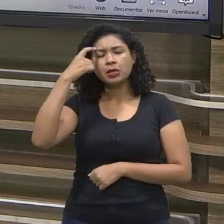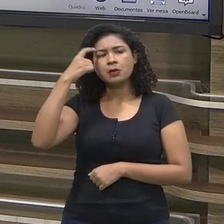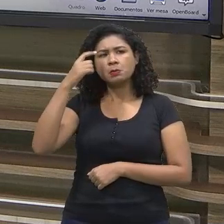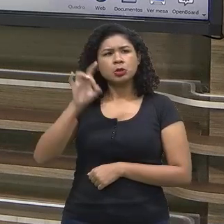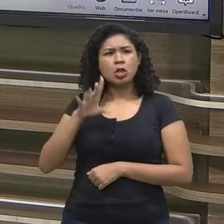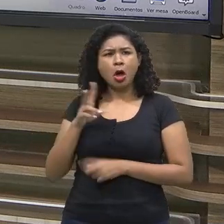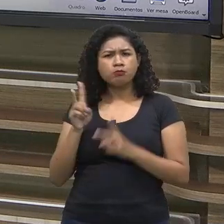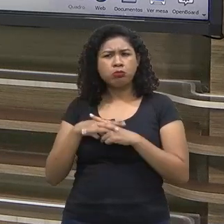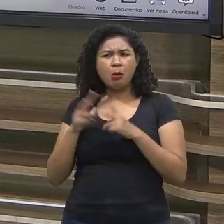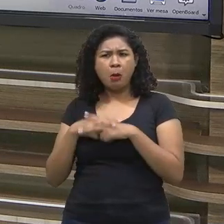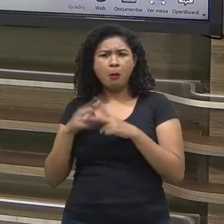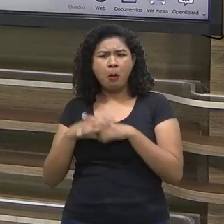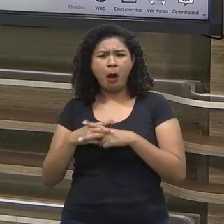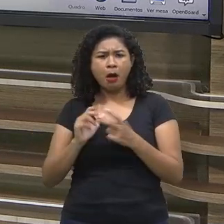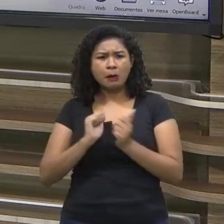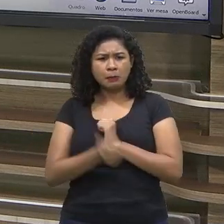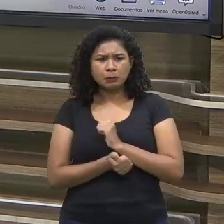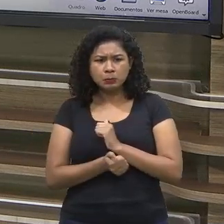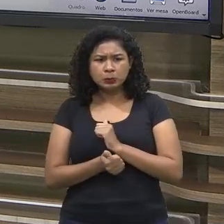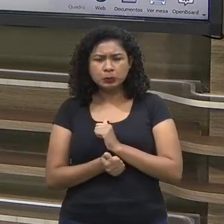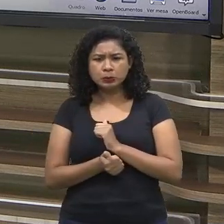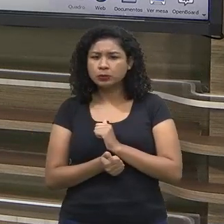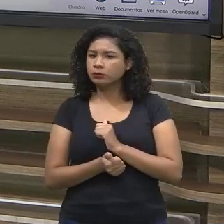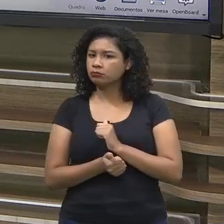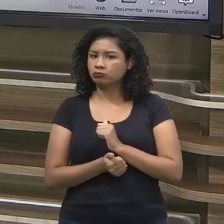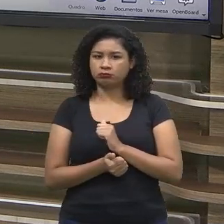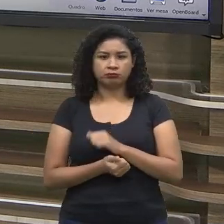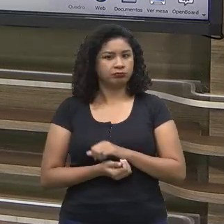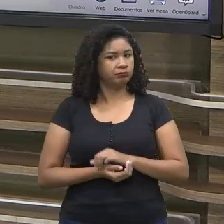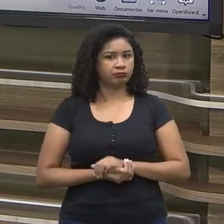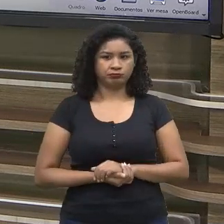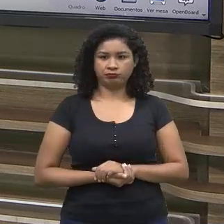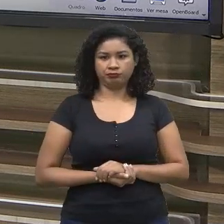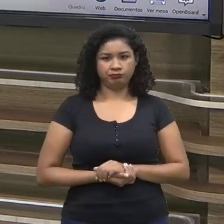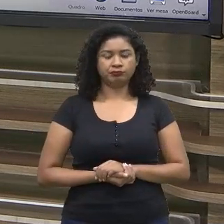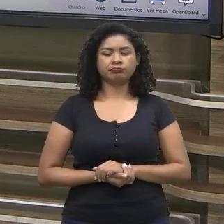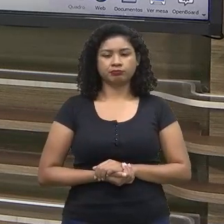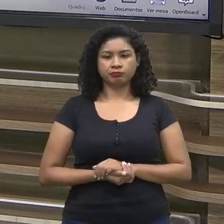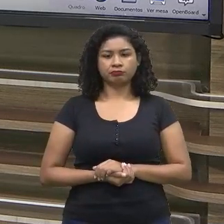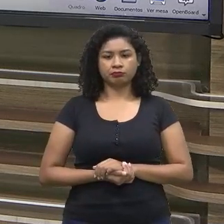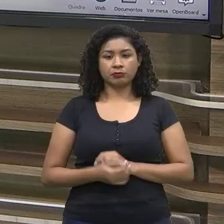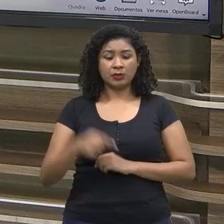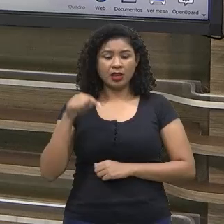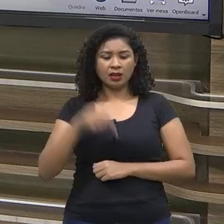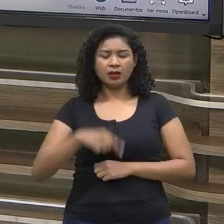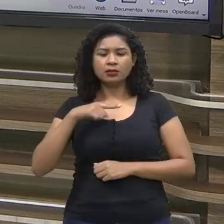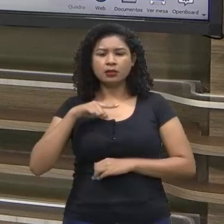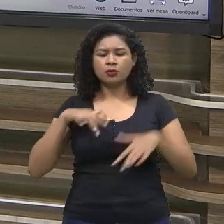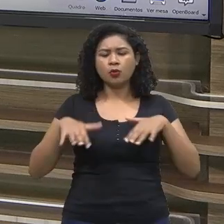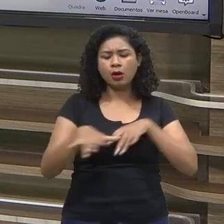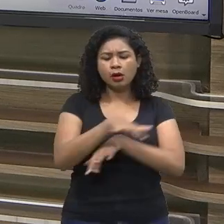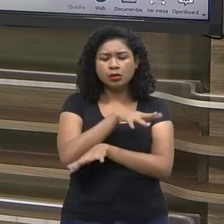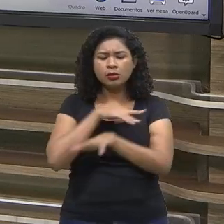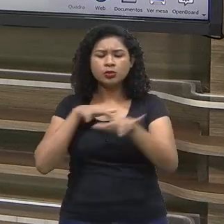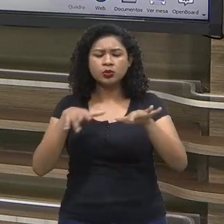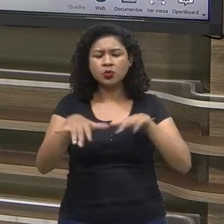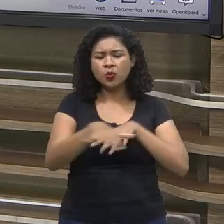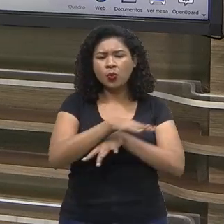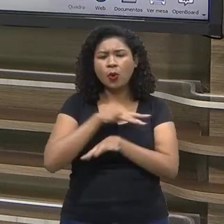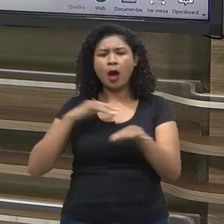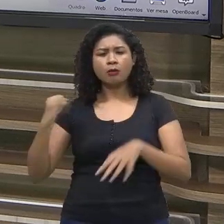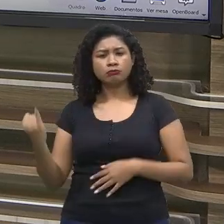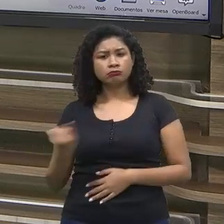simplesmente uma luta esportiva somente. Ela também faz parte de um ritual sagrado, né?